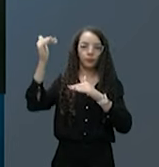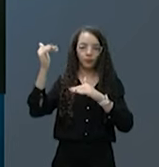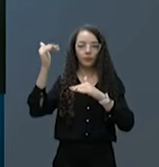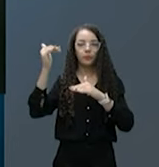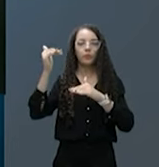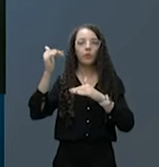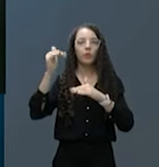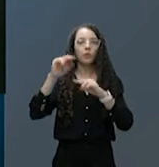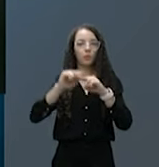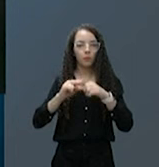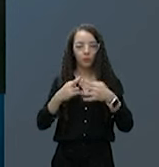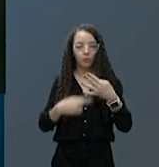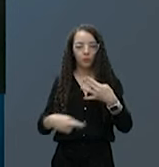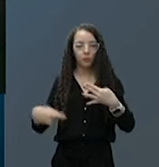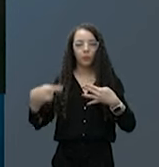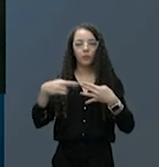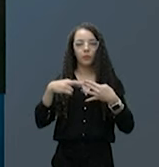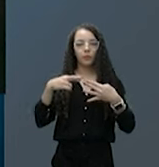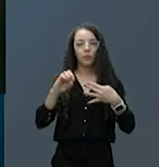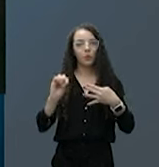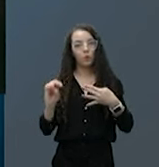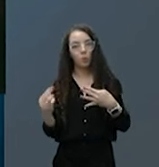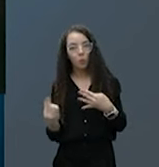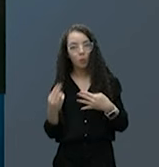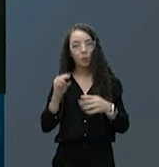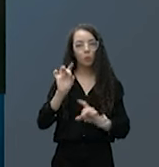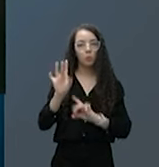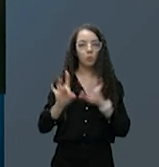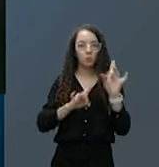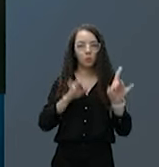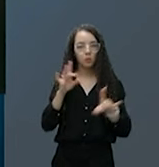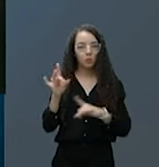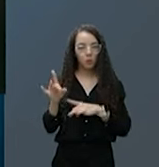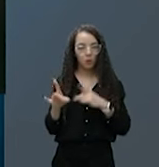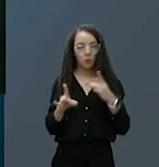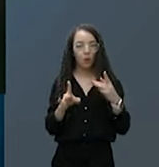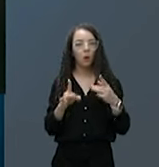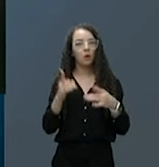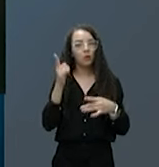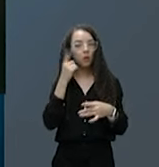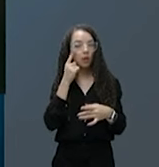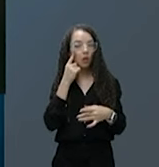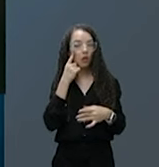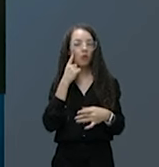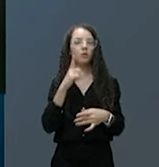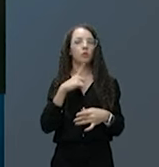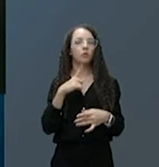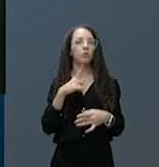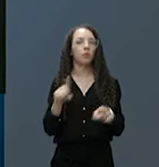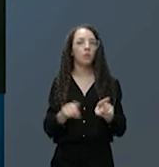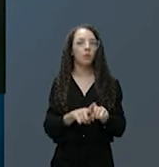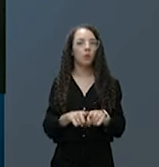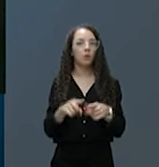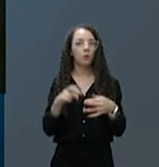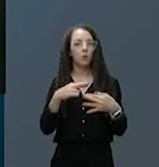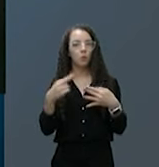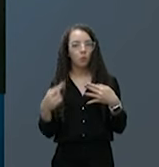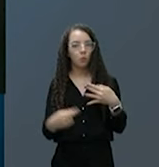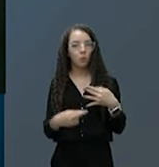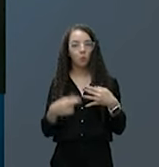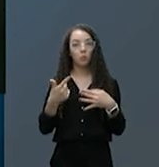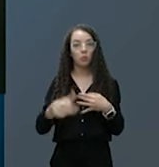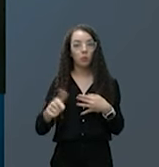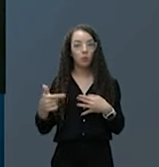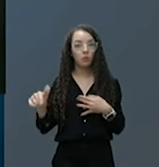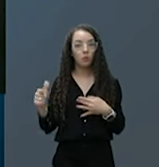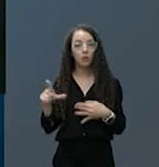especial, submetido ao regime dos recursos repetitivos, consequentemente, o simples argumento de